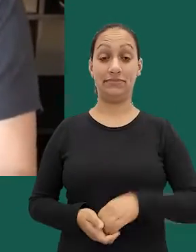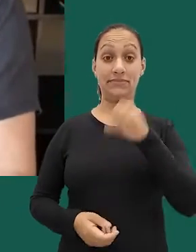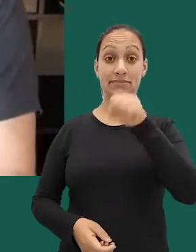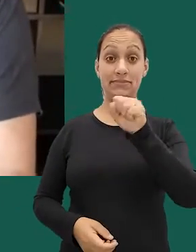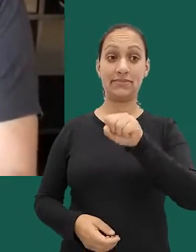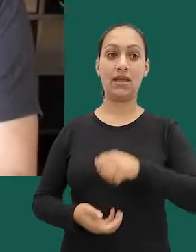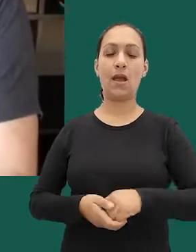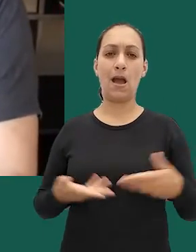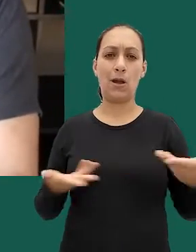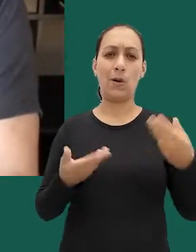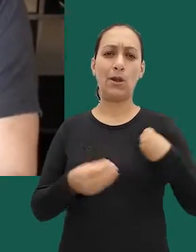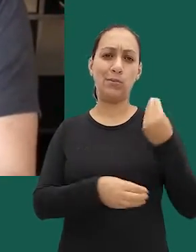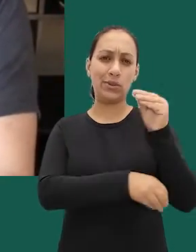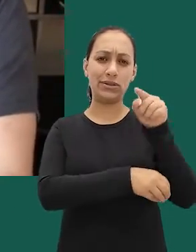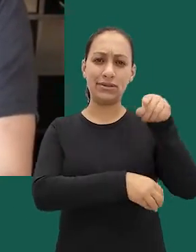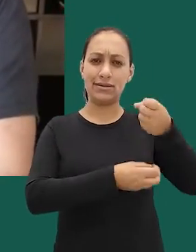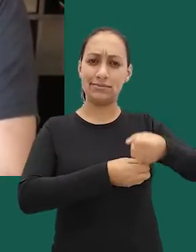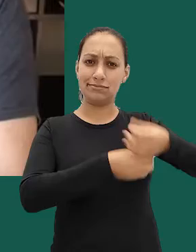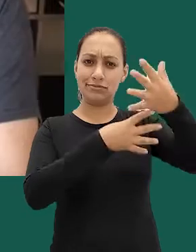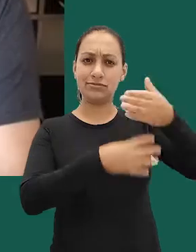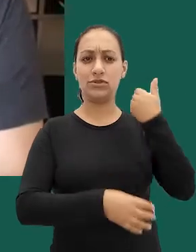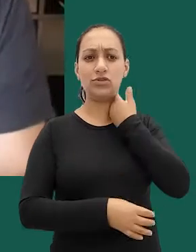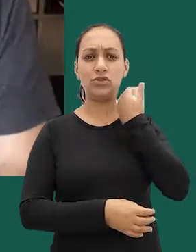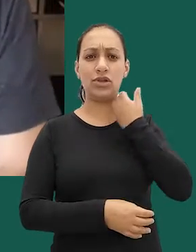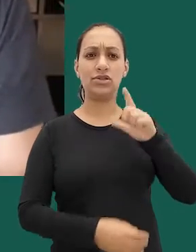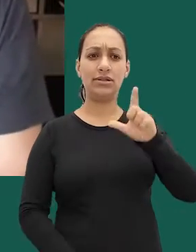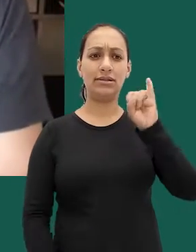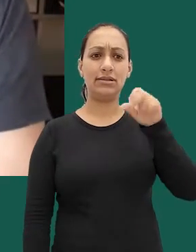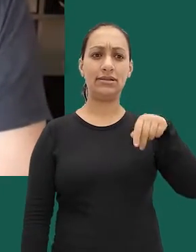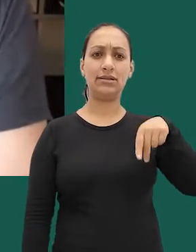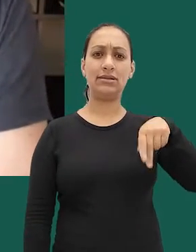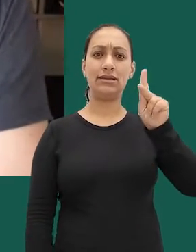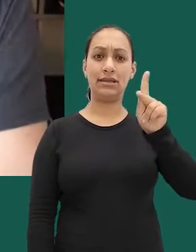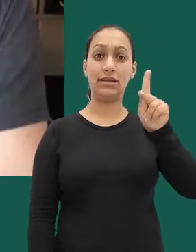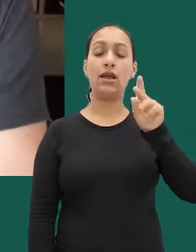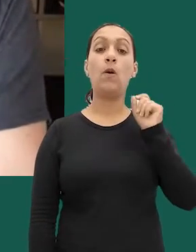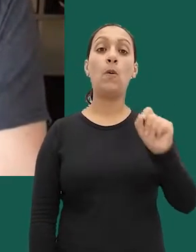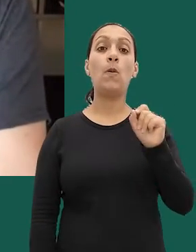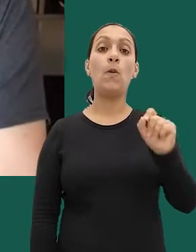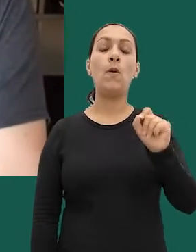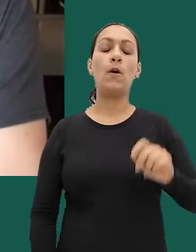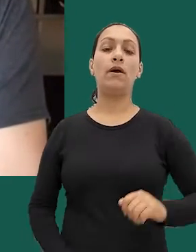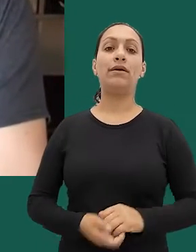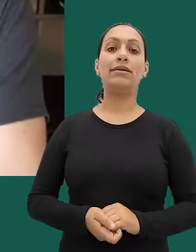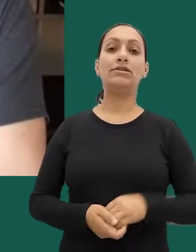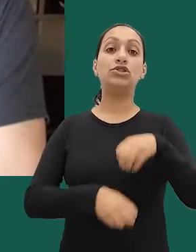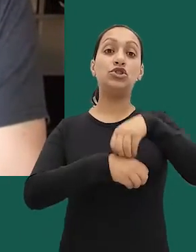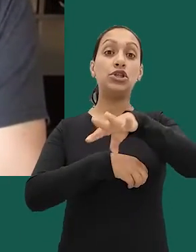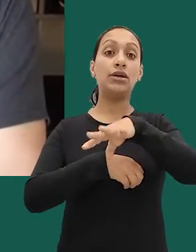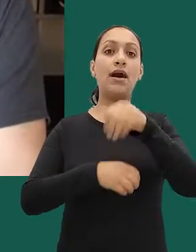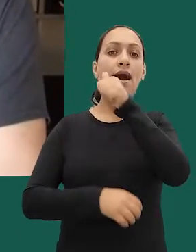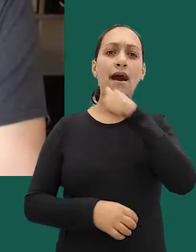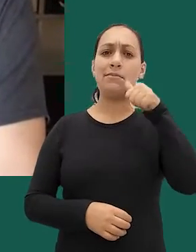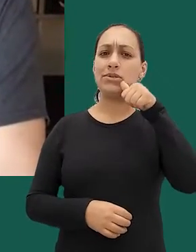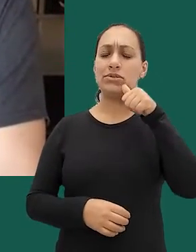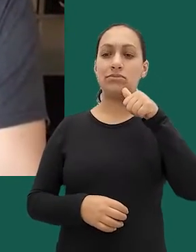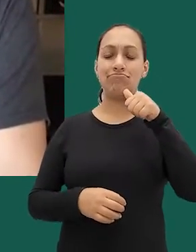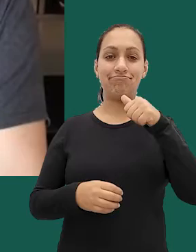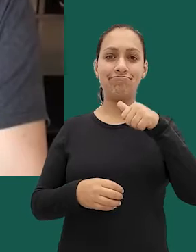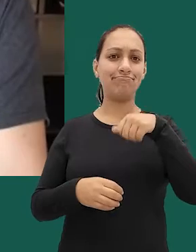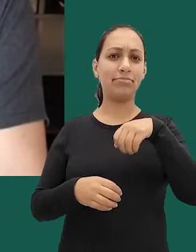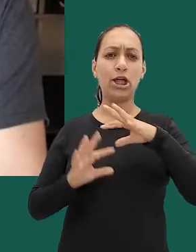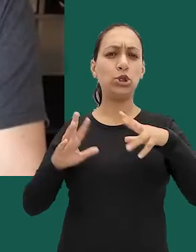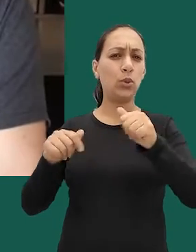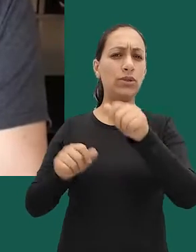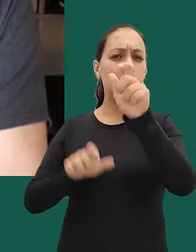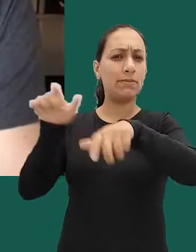colocando o link no privado para colocar no chat público depois, que são dicas que a Amazon dá para todos os candidatos, independente